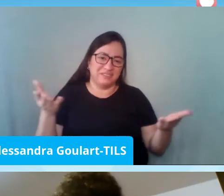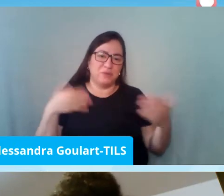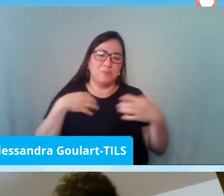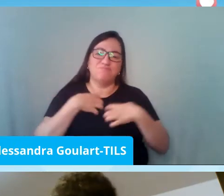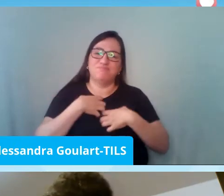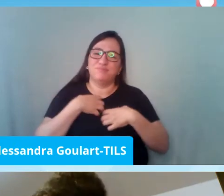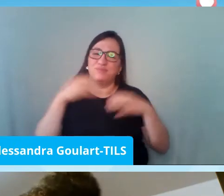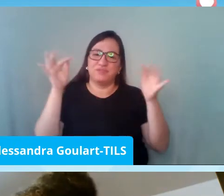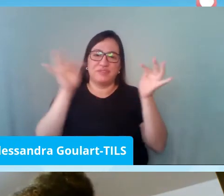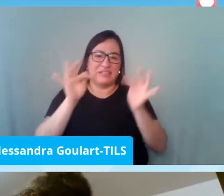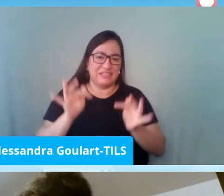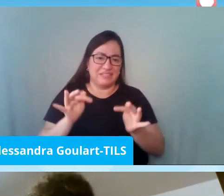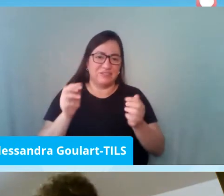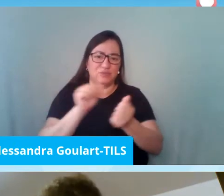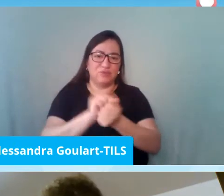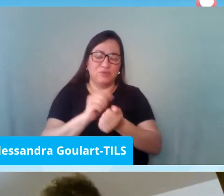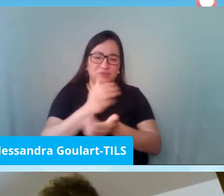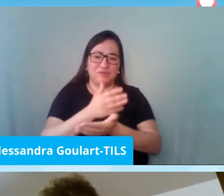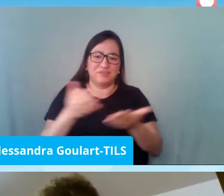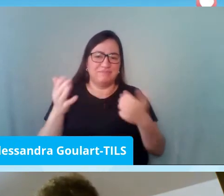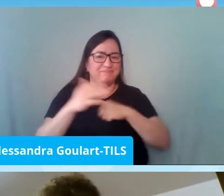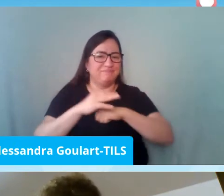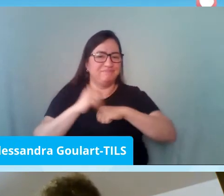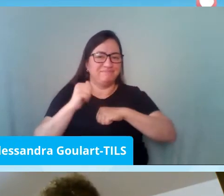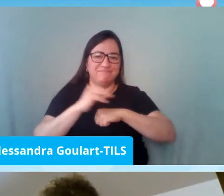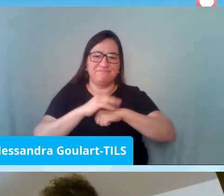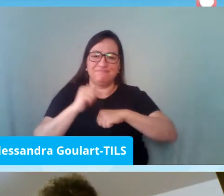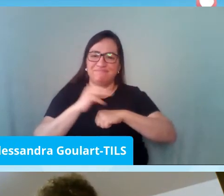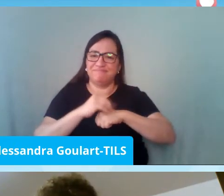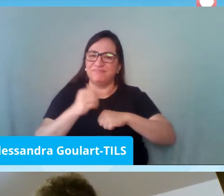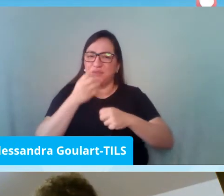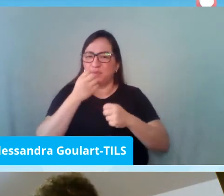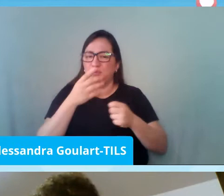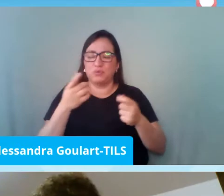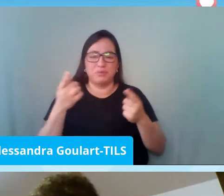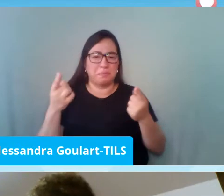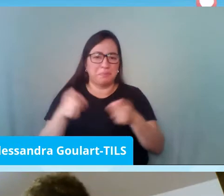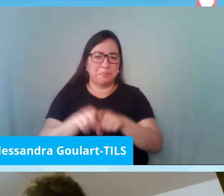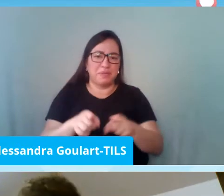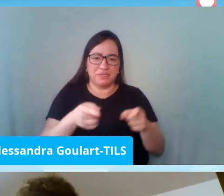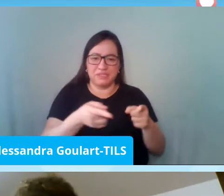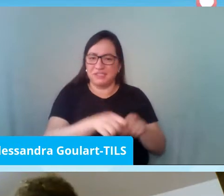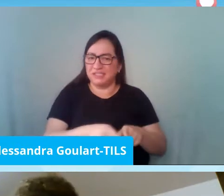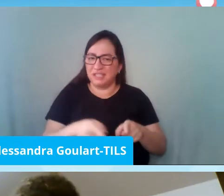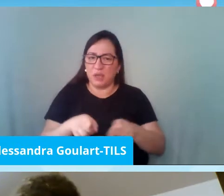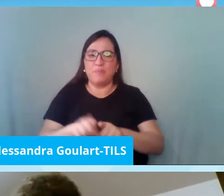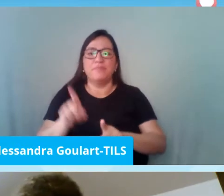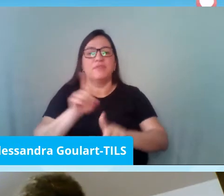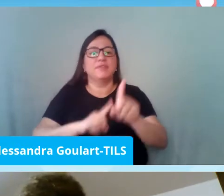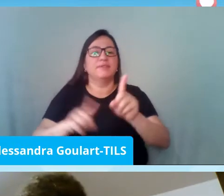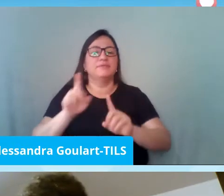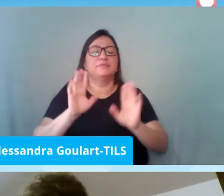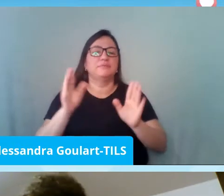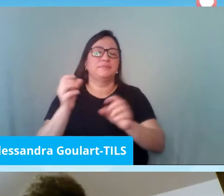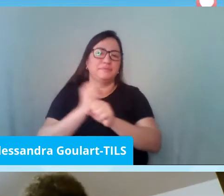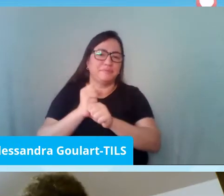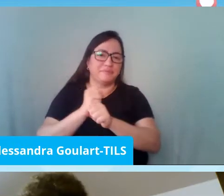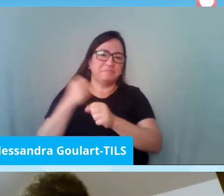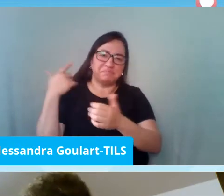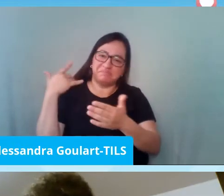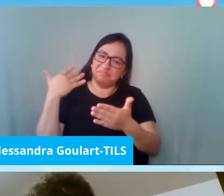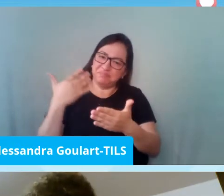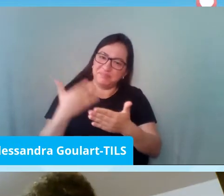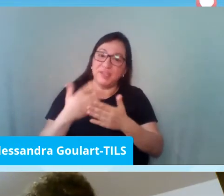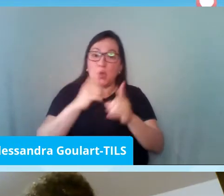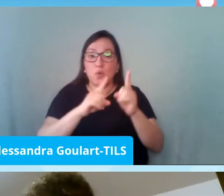com colegas tão queridos e queridas, né? Grandes parceiros, alguns de longa data, que nem a Carol, né? Outros mais